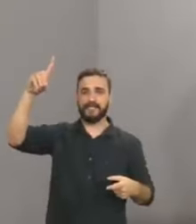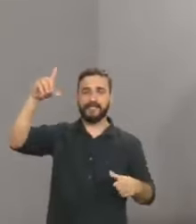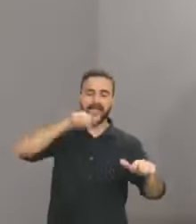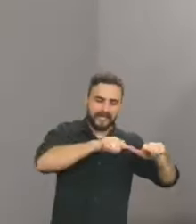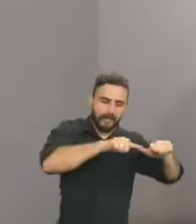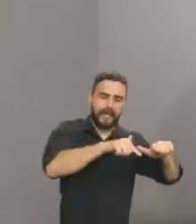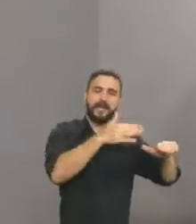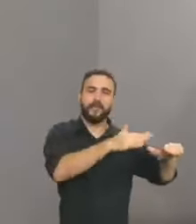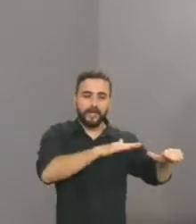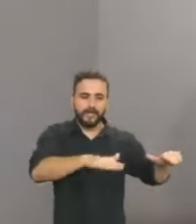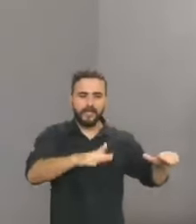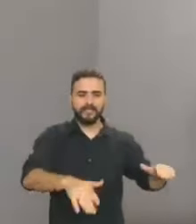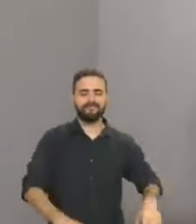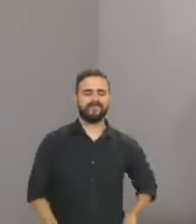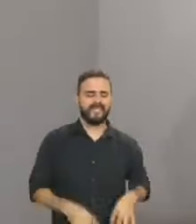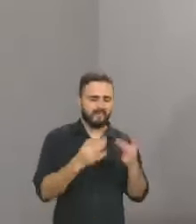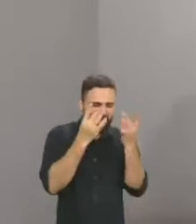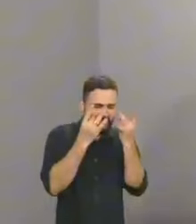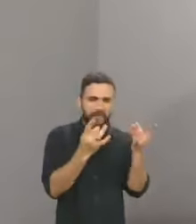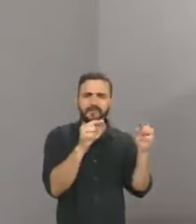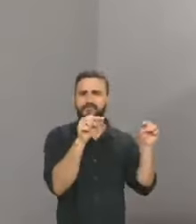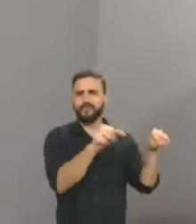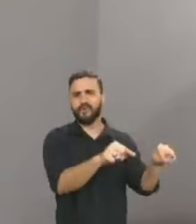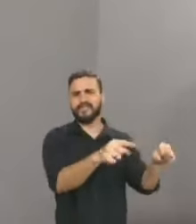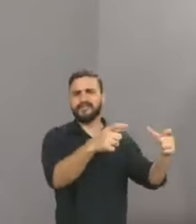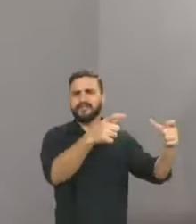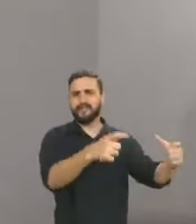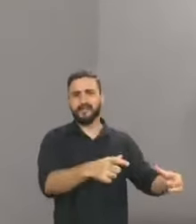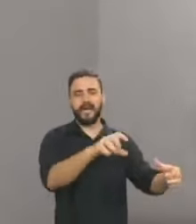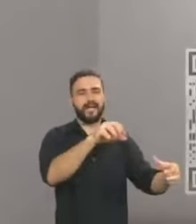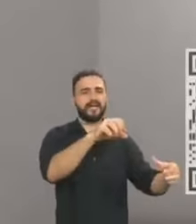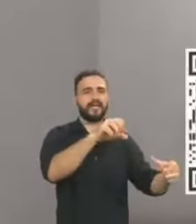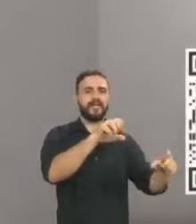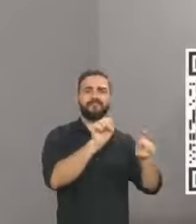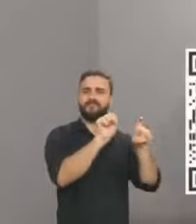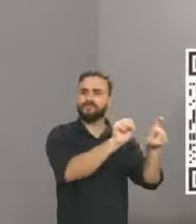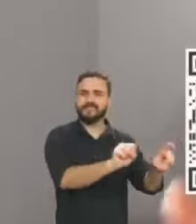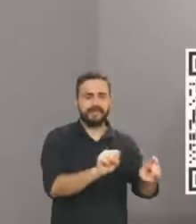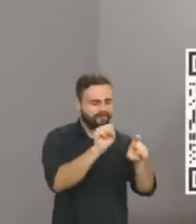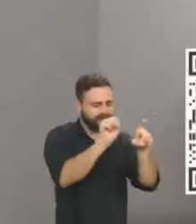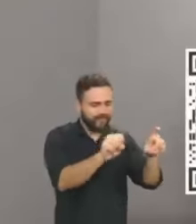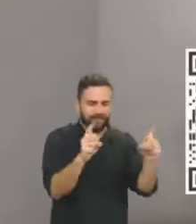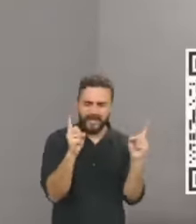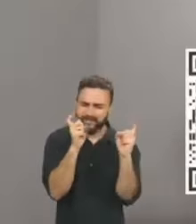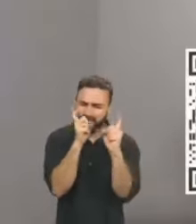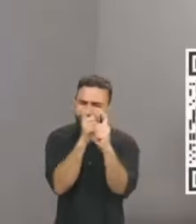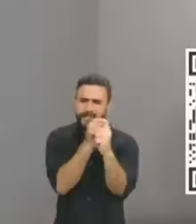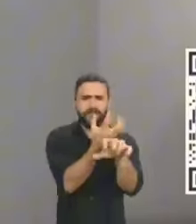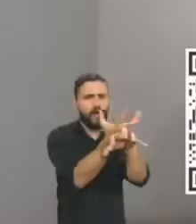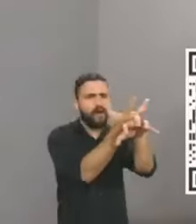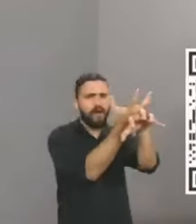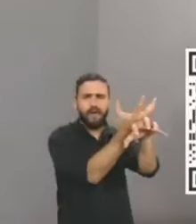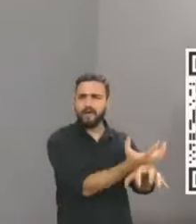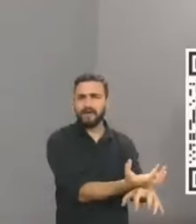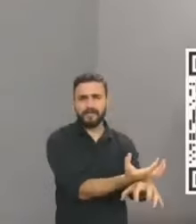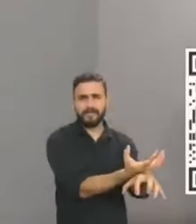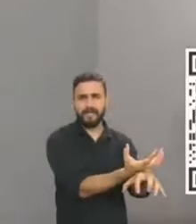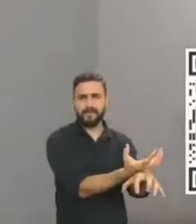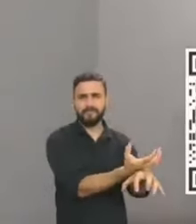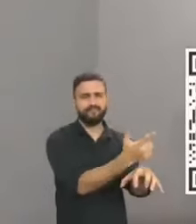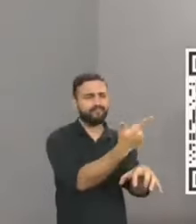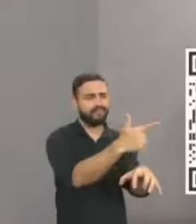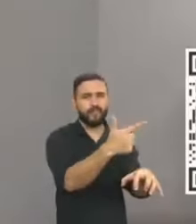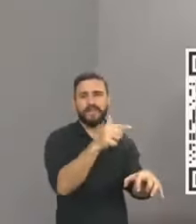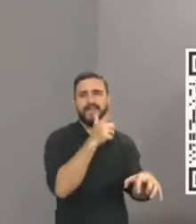deparamos com a realidade do sertão e a realidade da seca. E foi aí que nasceu o projeto Mais Água, que